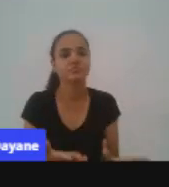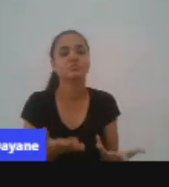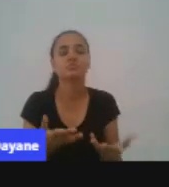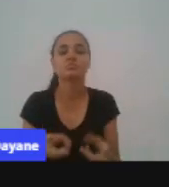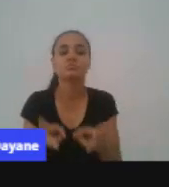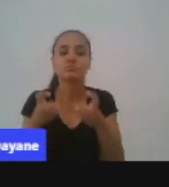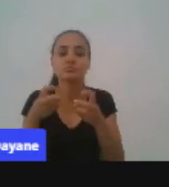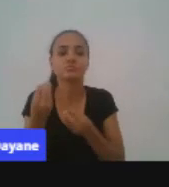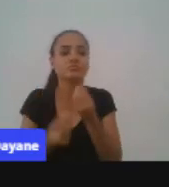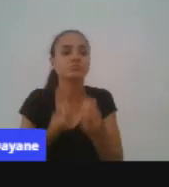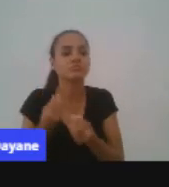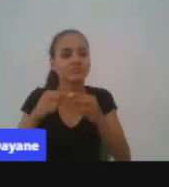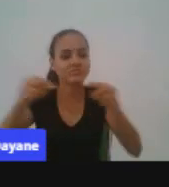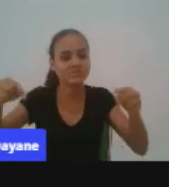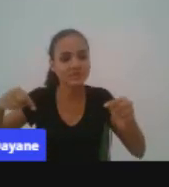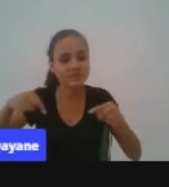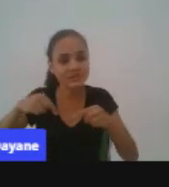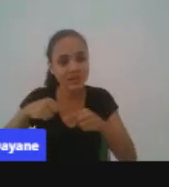por gentileza?